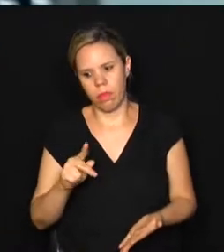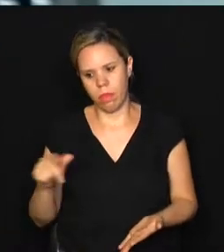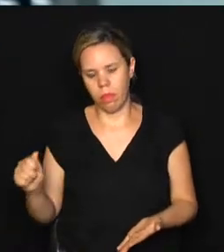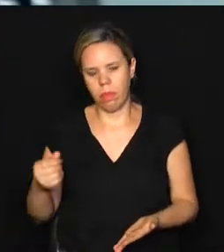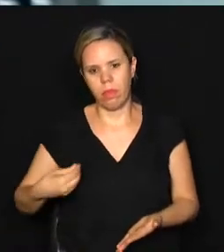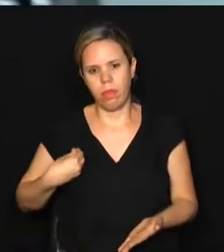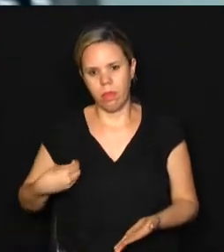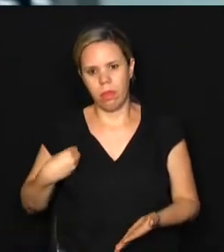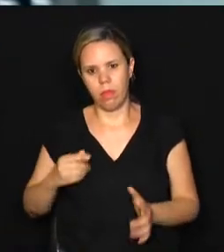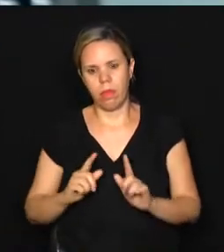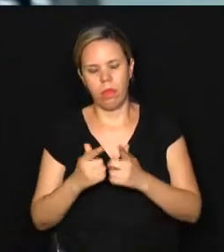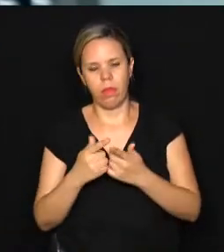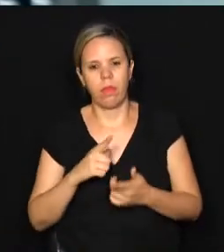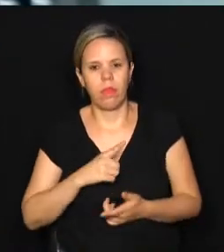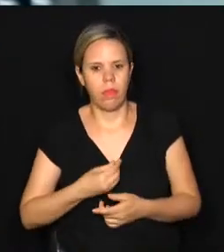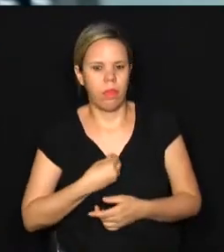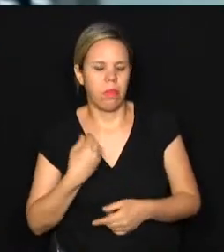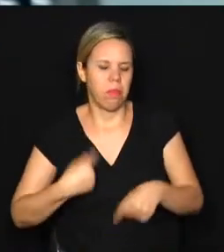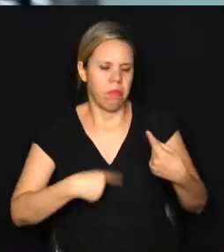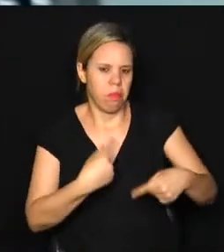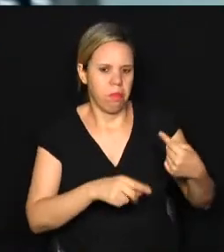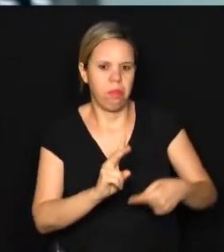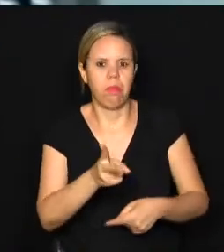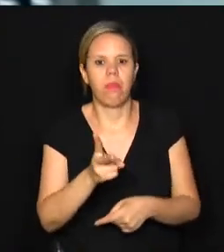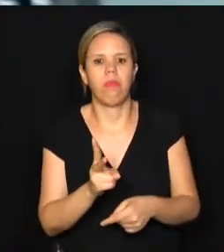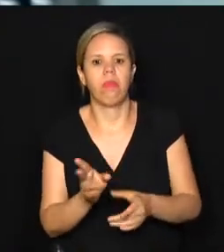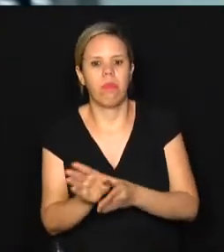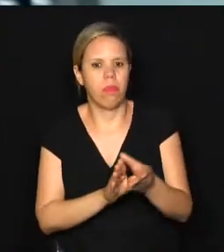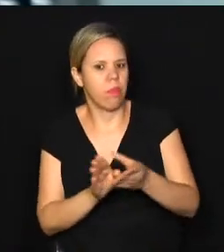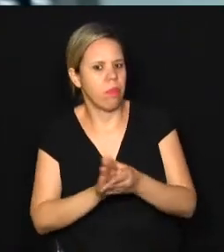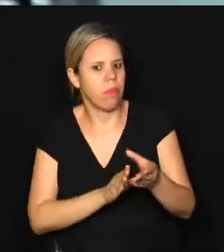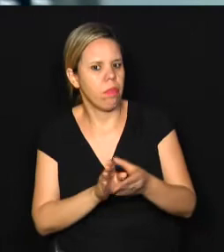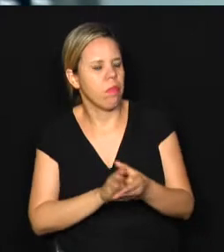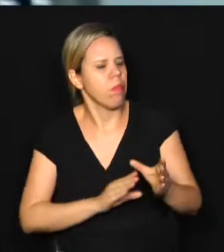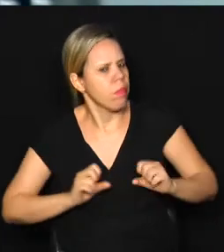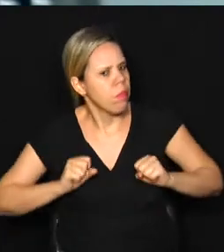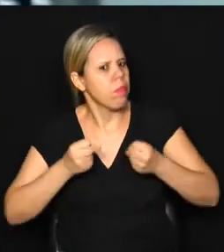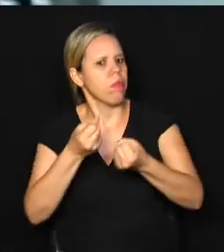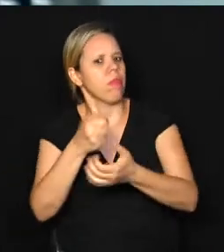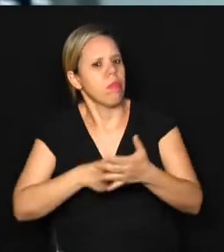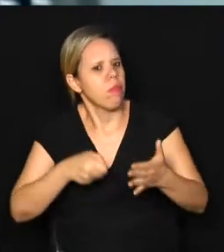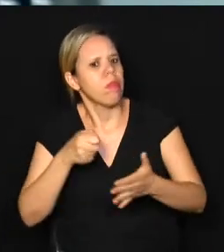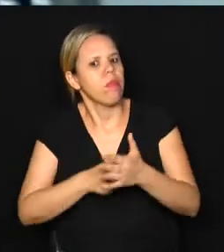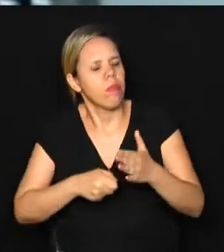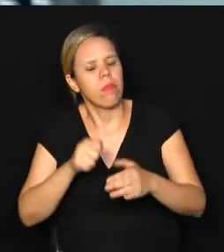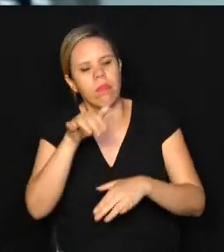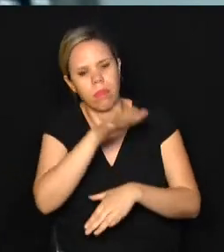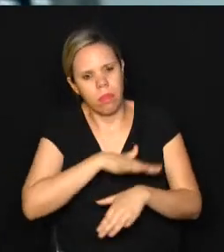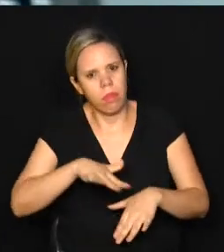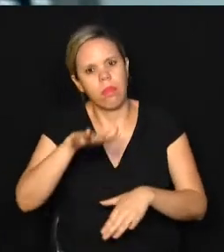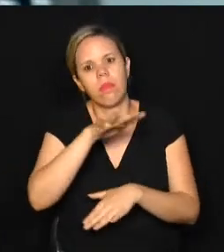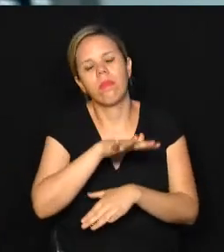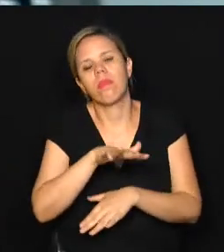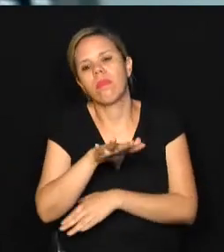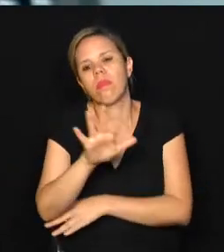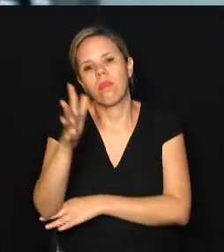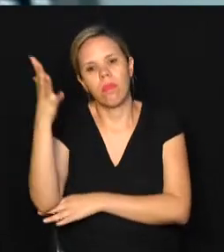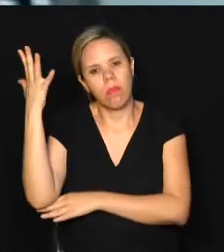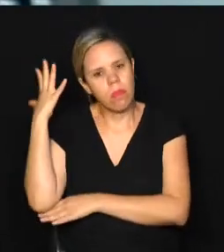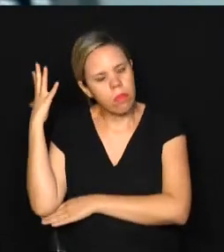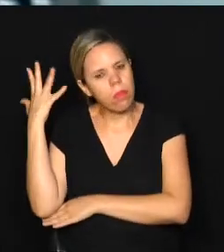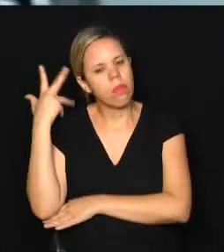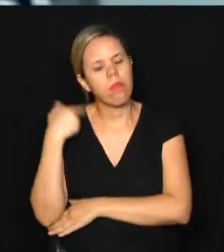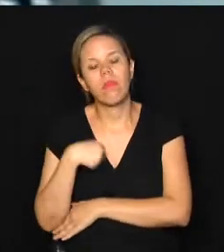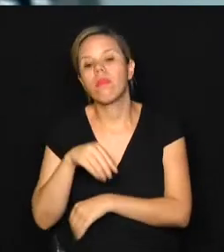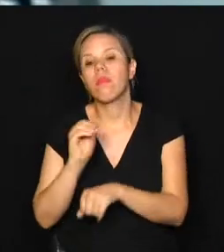grupo que nós estamos, a gente fica discutindo isso muito nos conselhos, com unhas e dentes, defendendo a área de proteção ambiental,